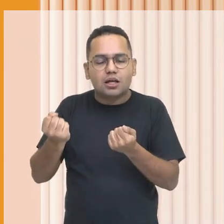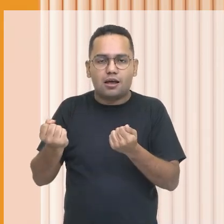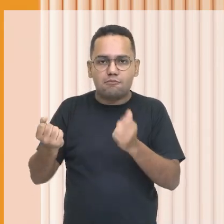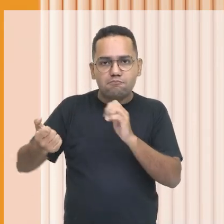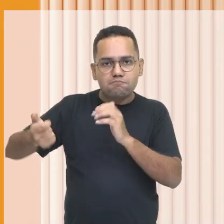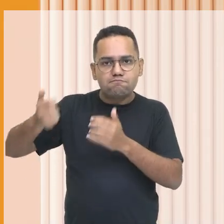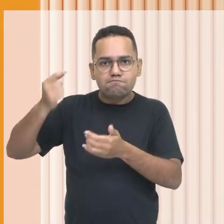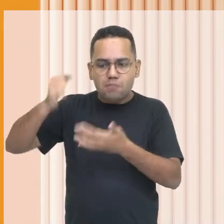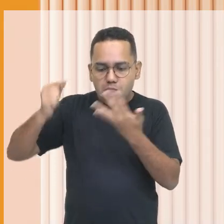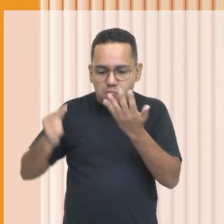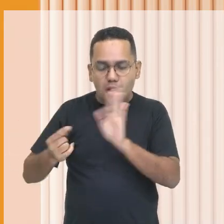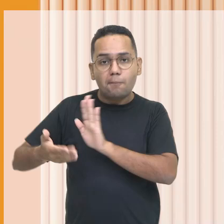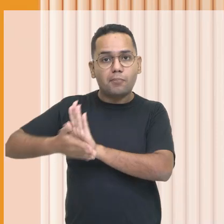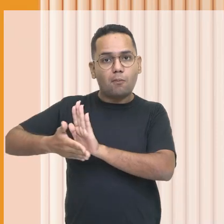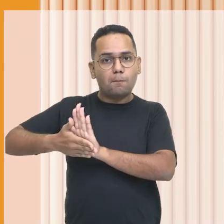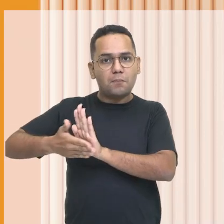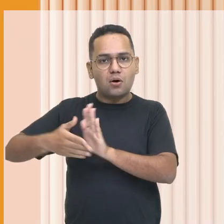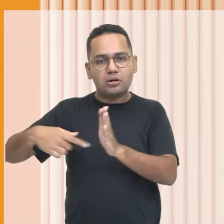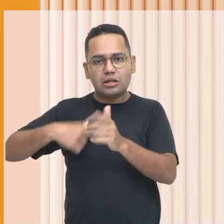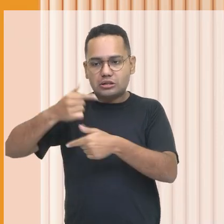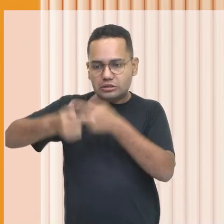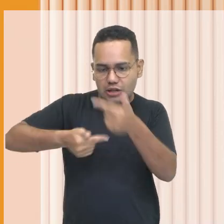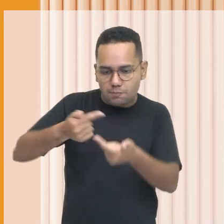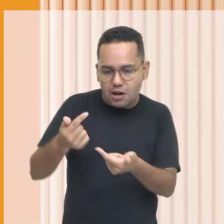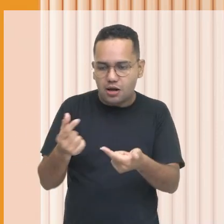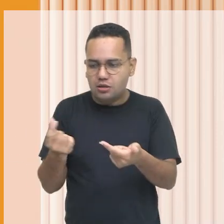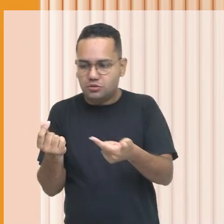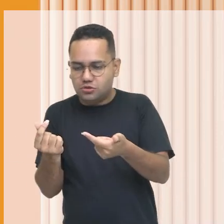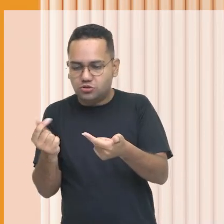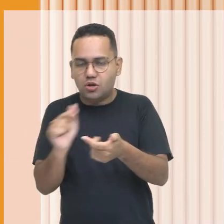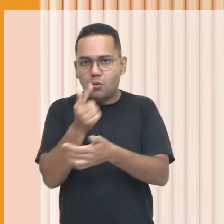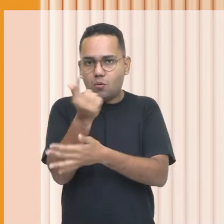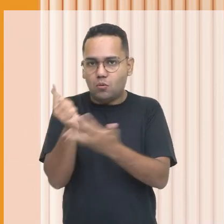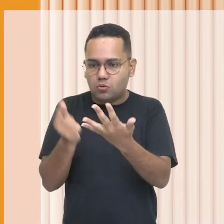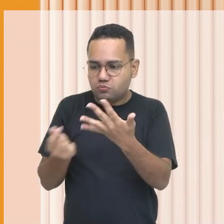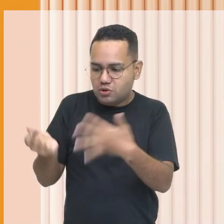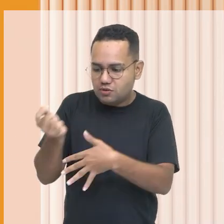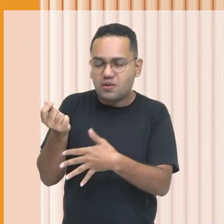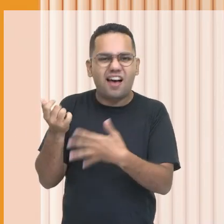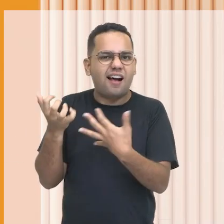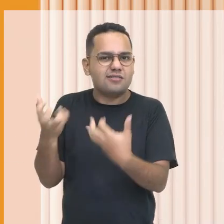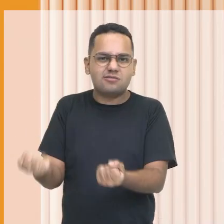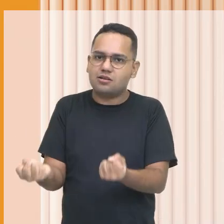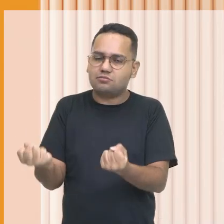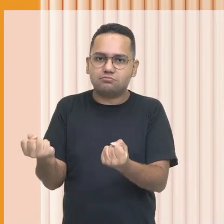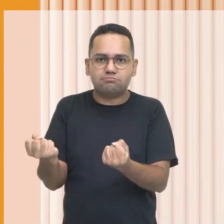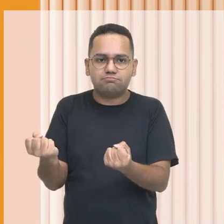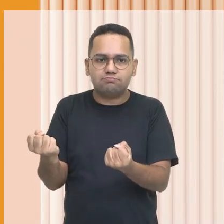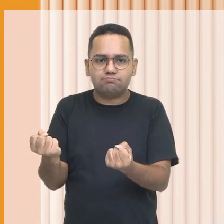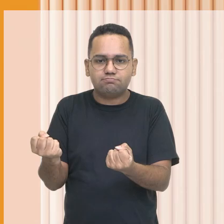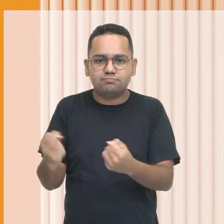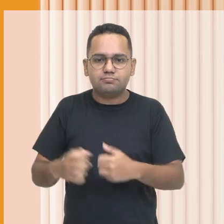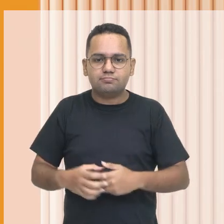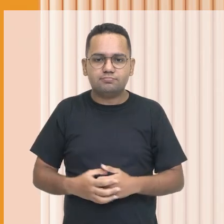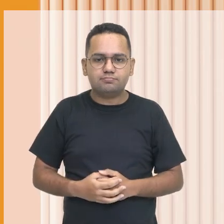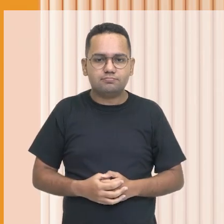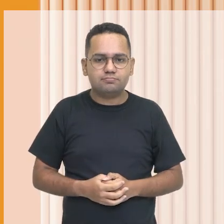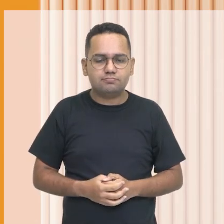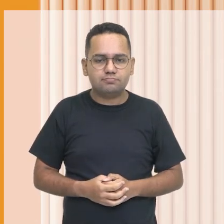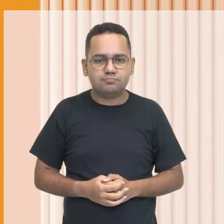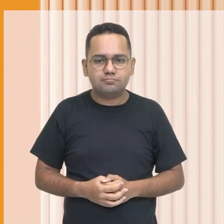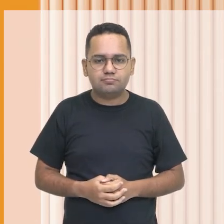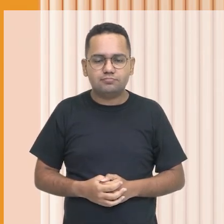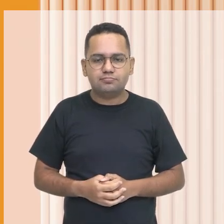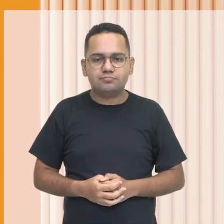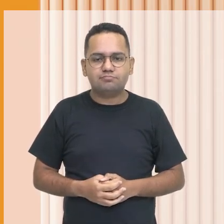essas propostas de trabalho, de dinheiro, de qualquer outro benefício, acaba aceitando e se envolvendo